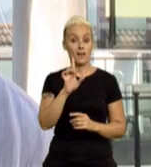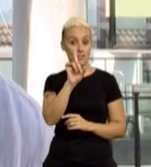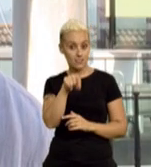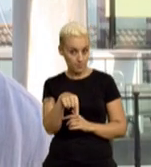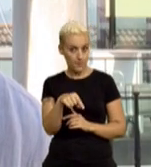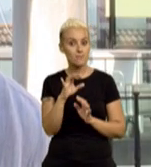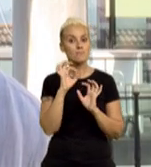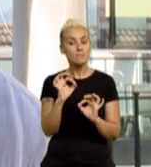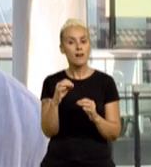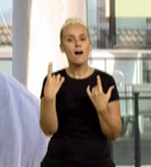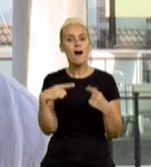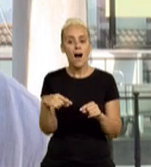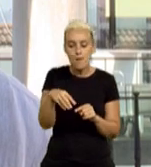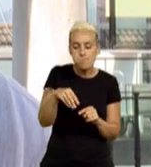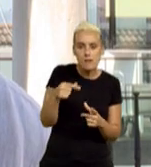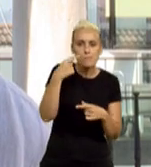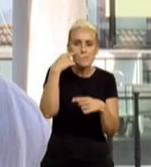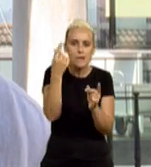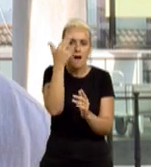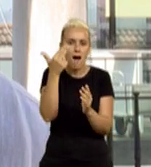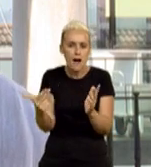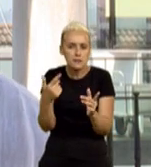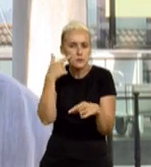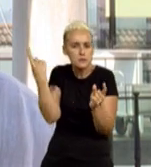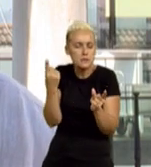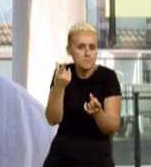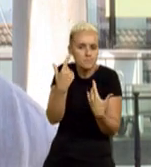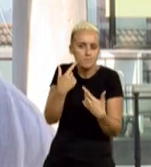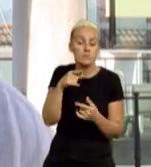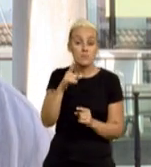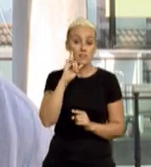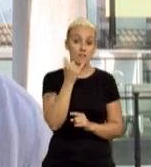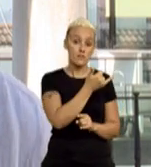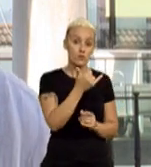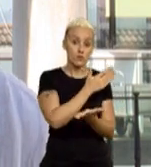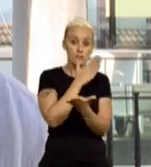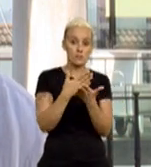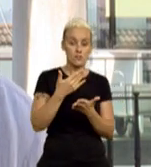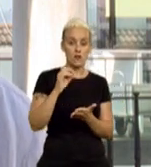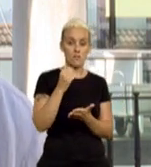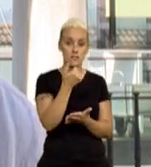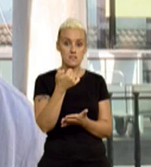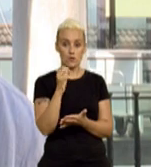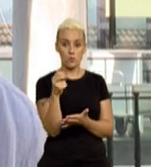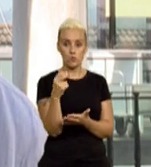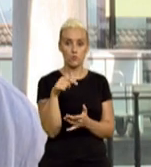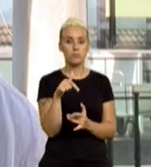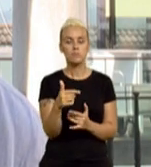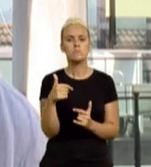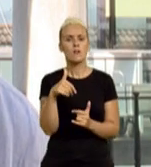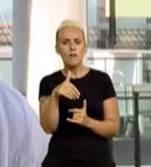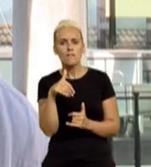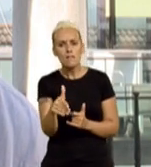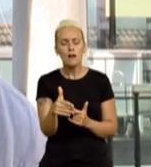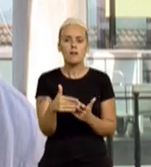Temos também uma residência artística a decorrer de dia 22 a 25 de outubro, que dará origem